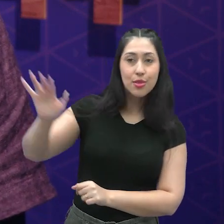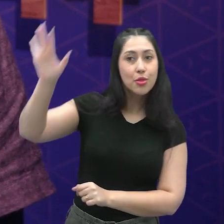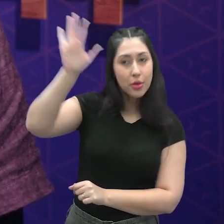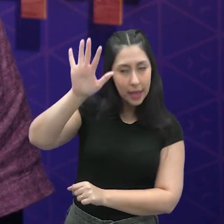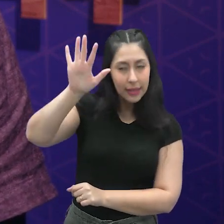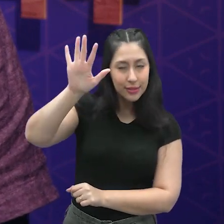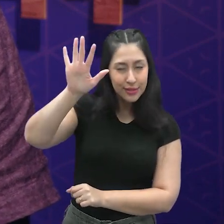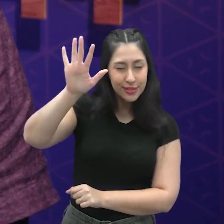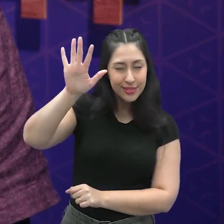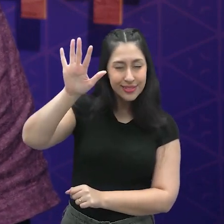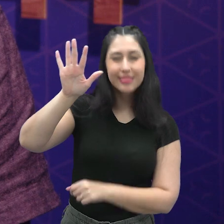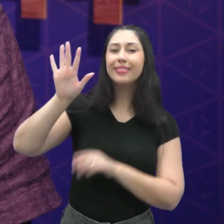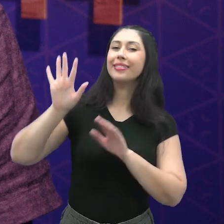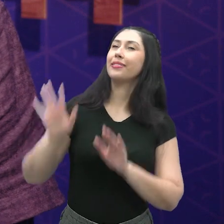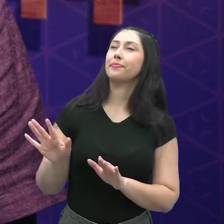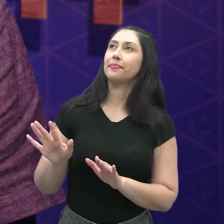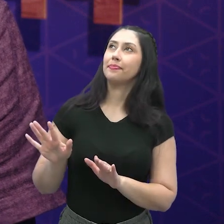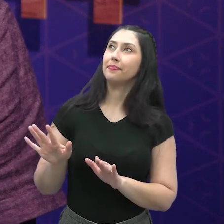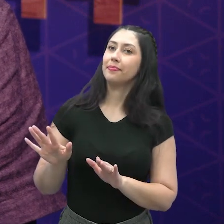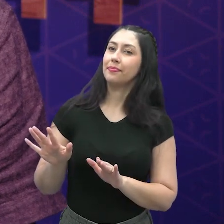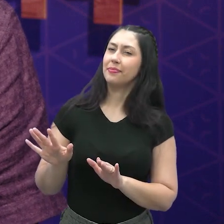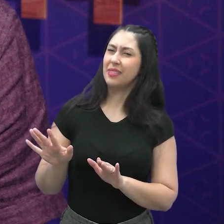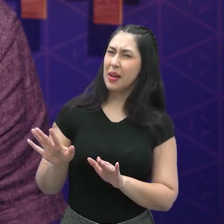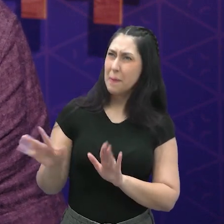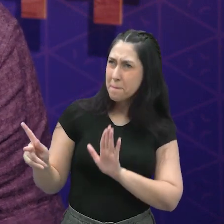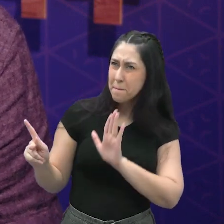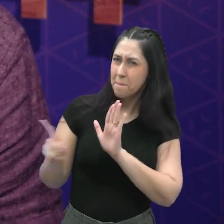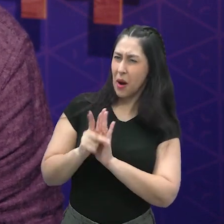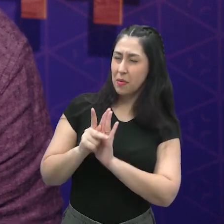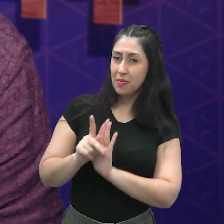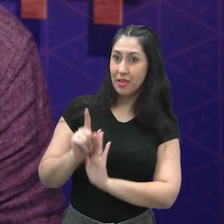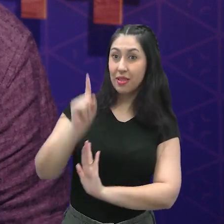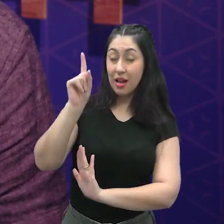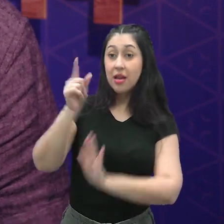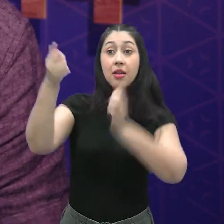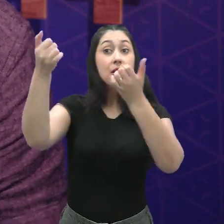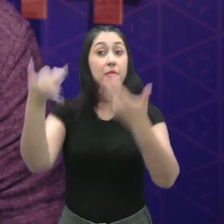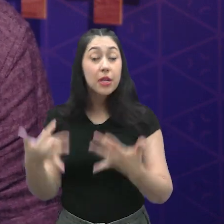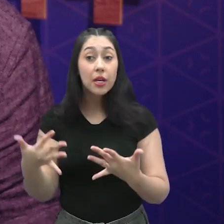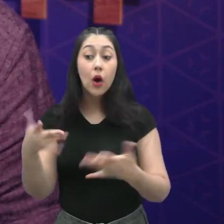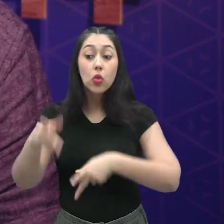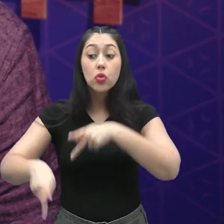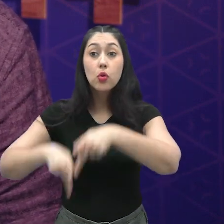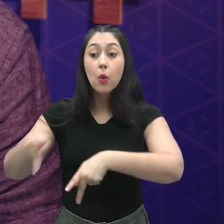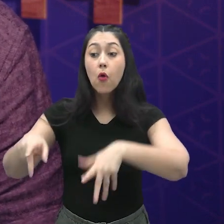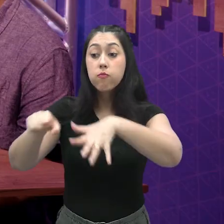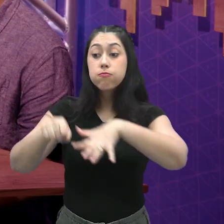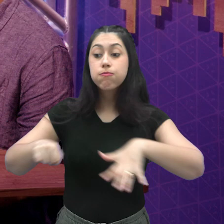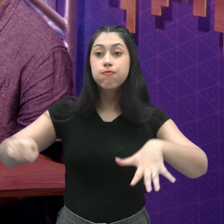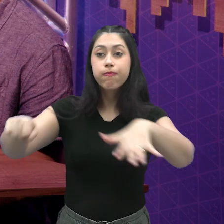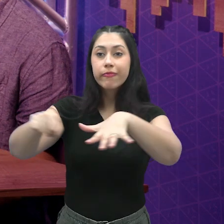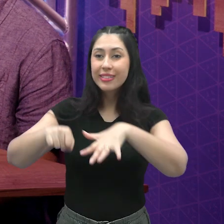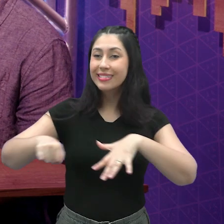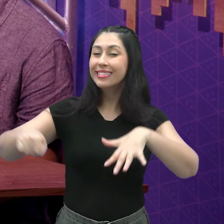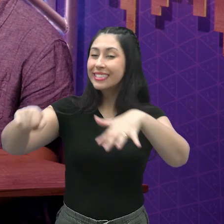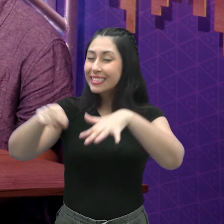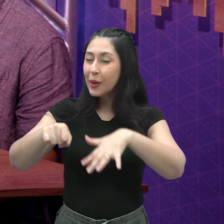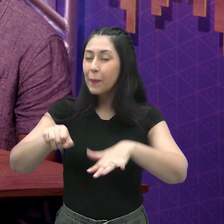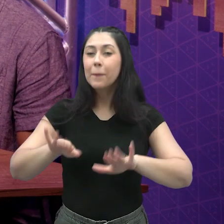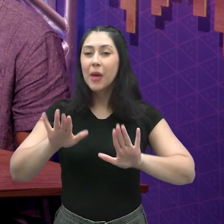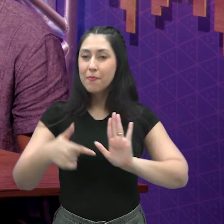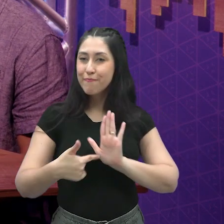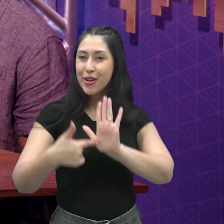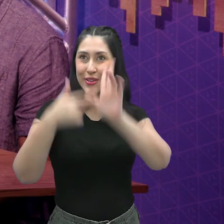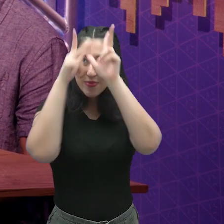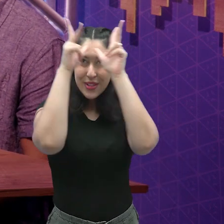nordestinas mesmo, né? Vamos colocar assim, a música de raiz nordestina, falando do povo sertanejo, né? E a